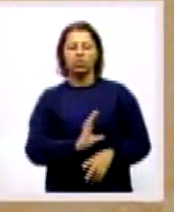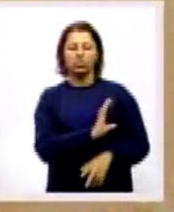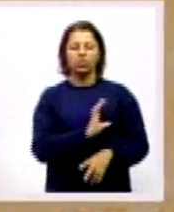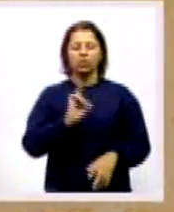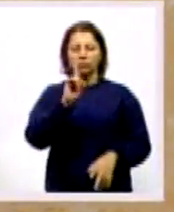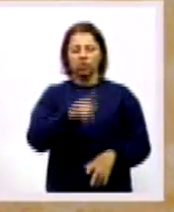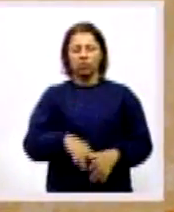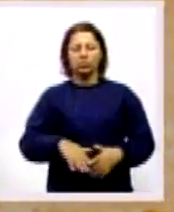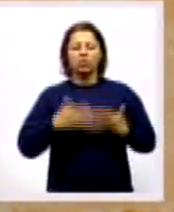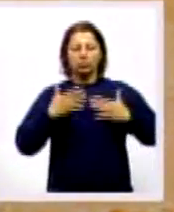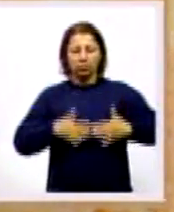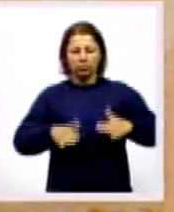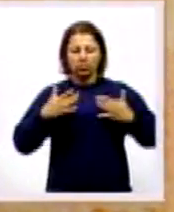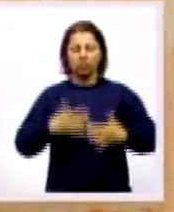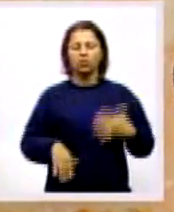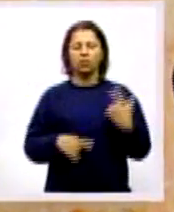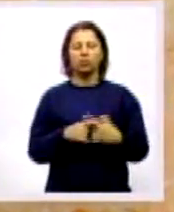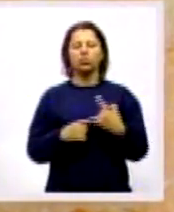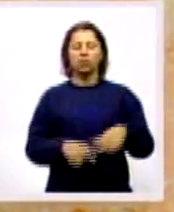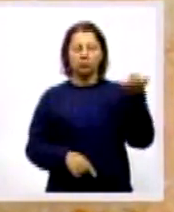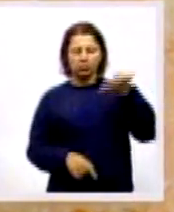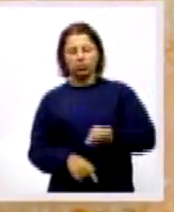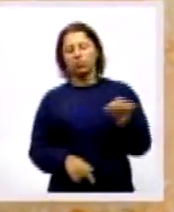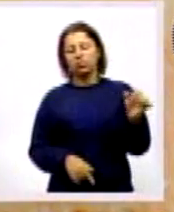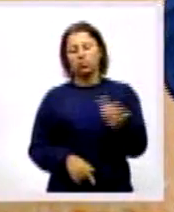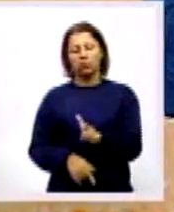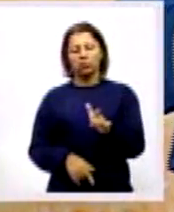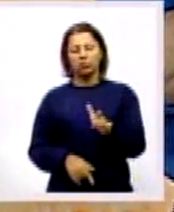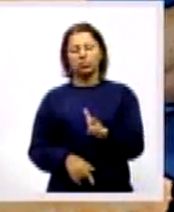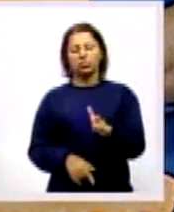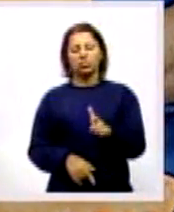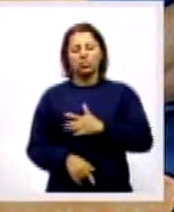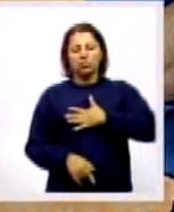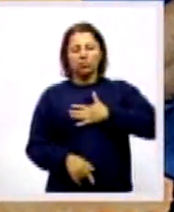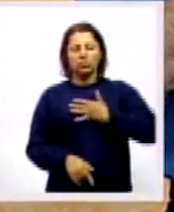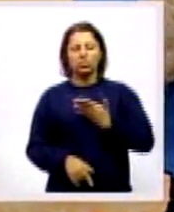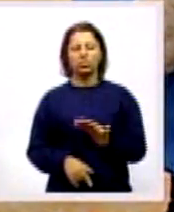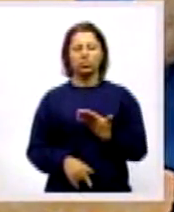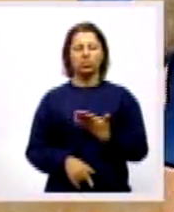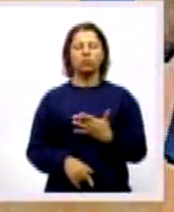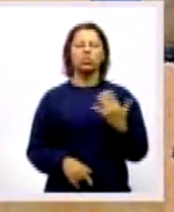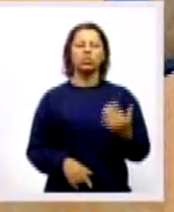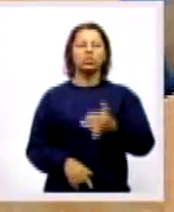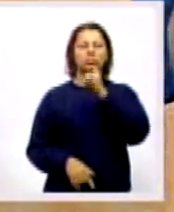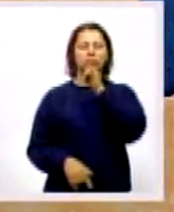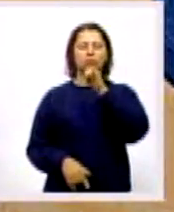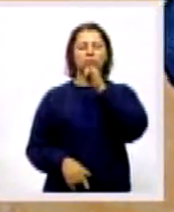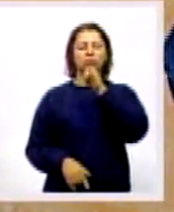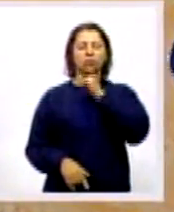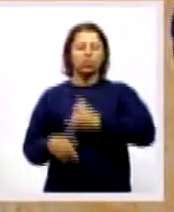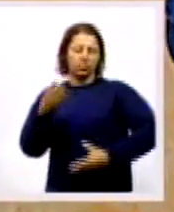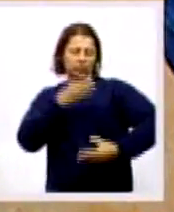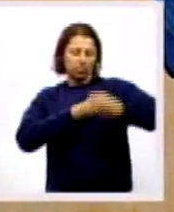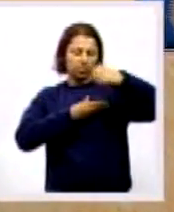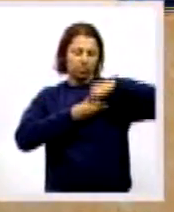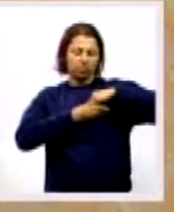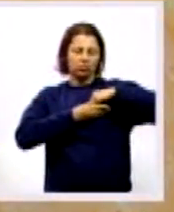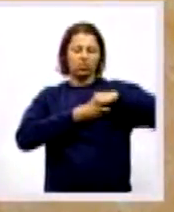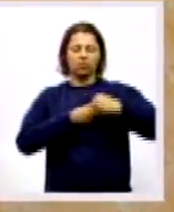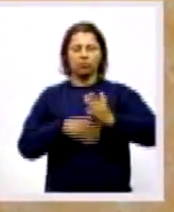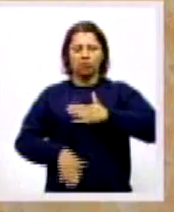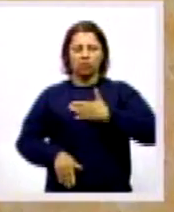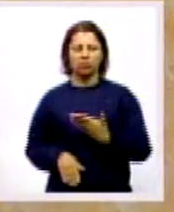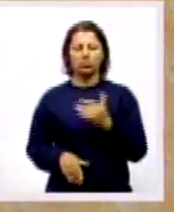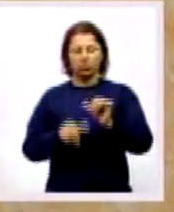coisa mais pesada que tem é você colecionar preconceitos. Colecionar preconceitos dentro de nós